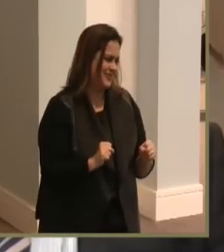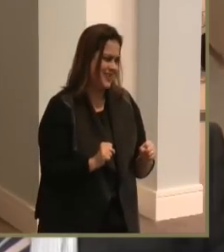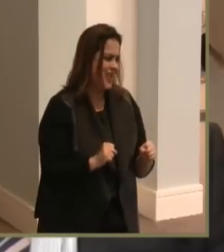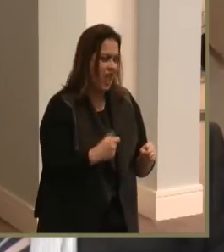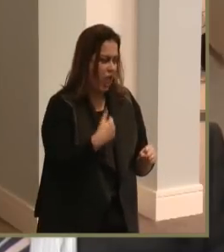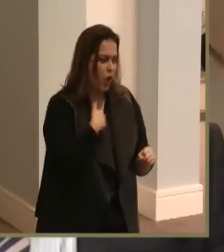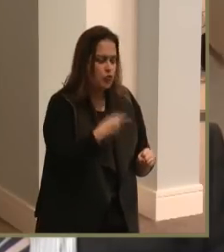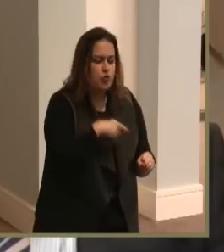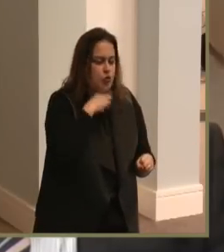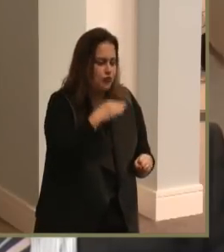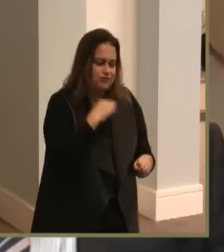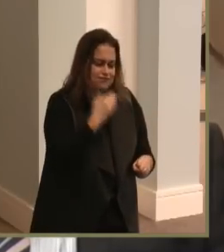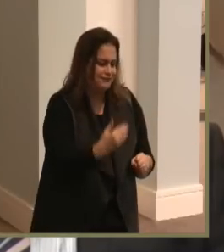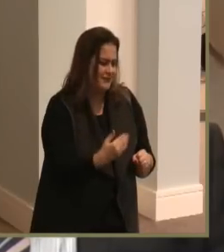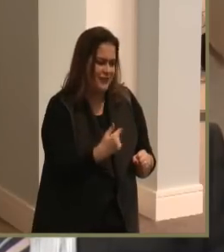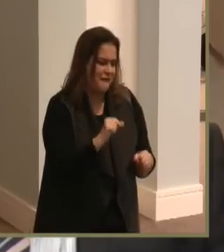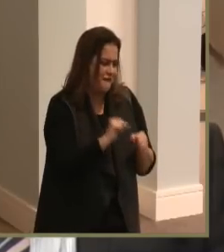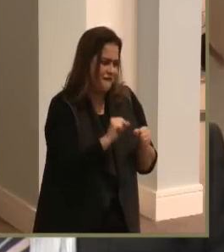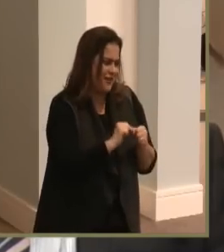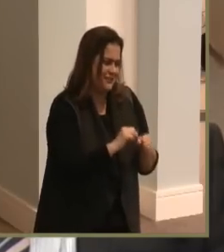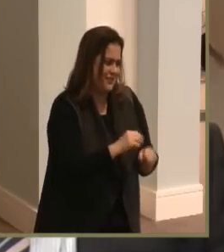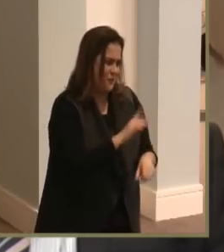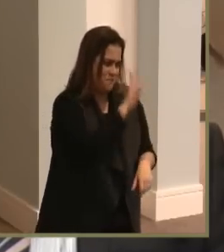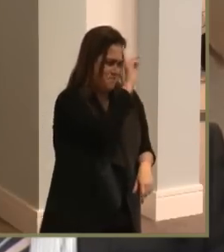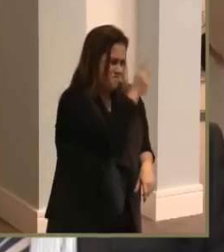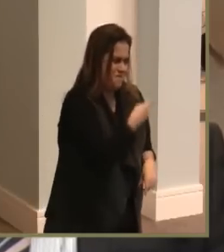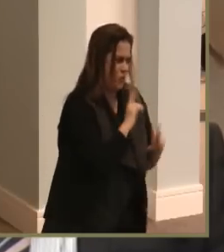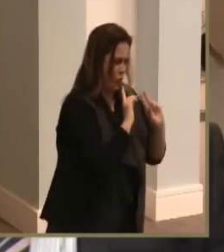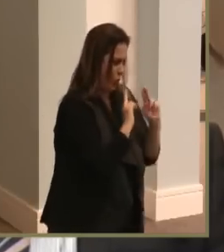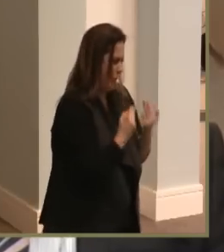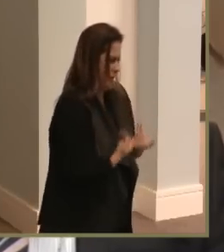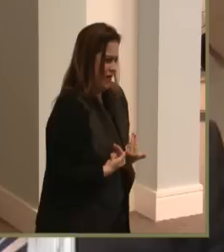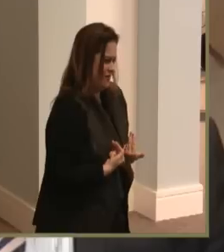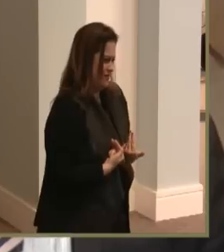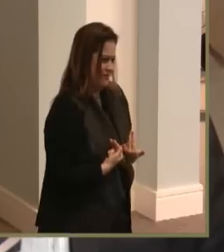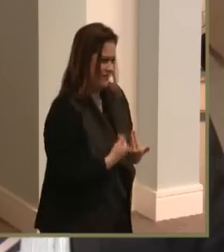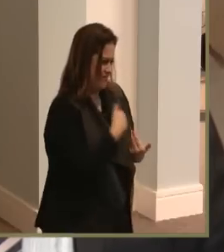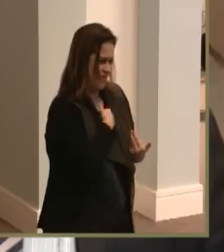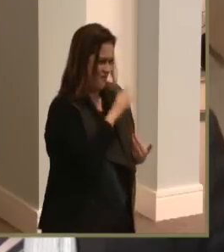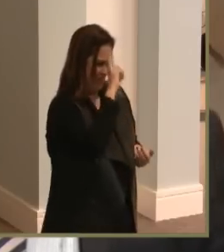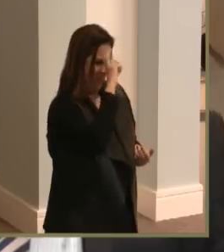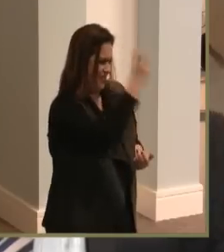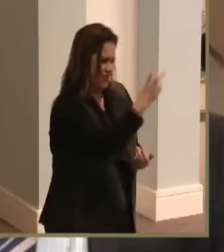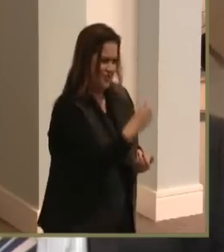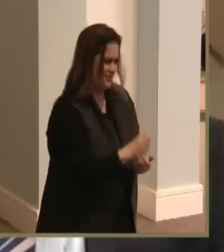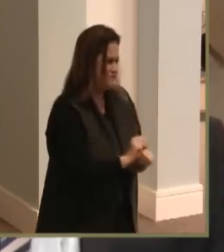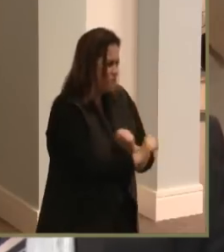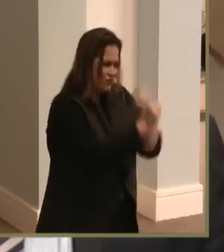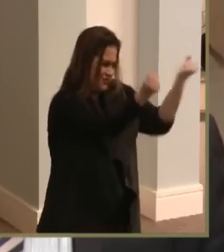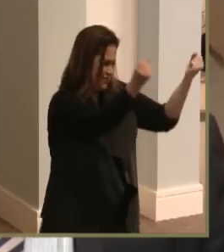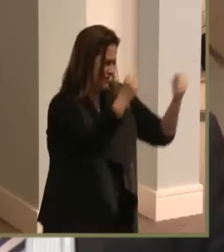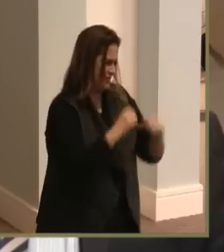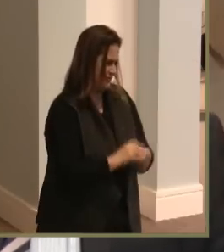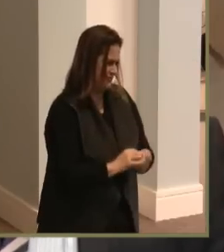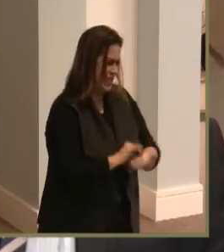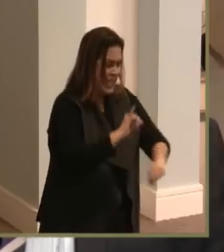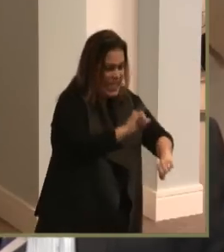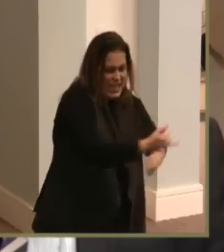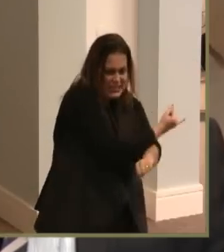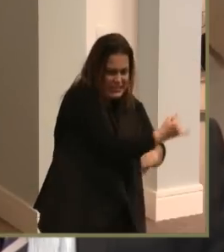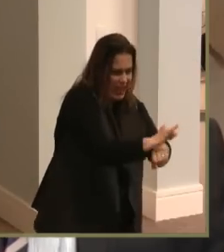calcado na capacidade humana, nas estratégias. Alguém disse que a estratégia é o próprio